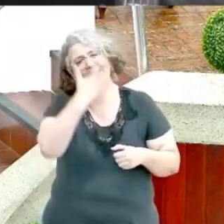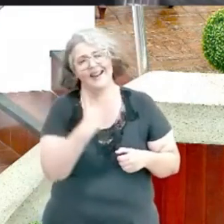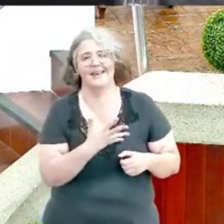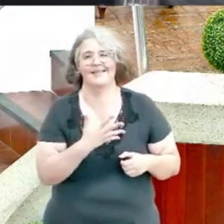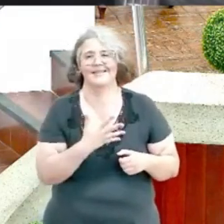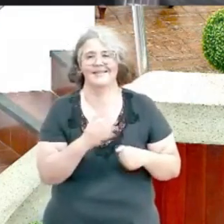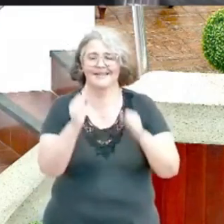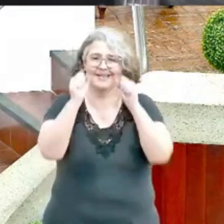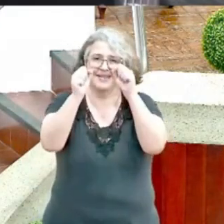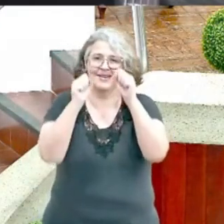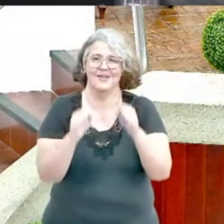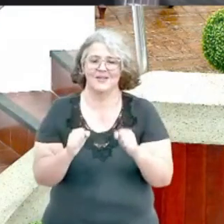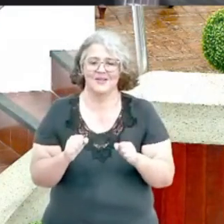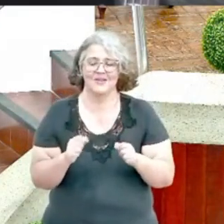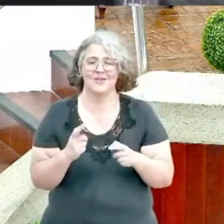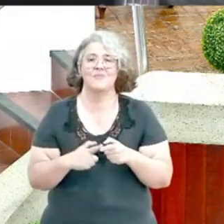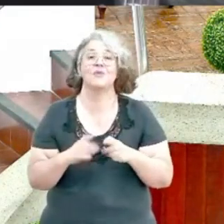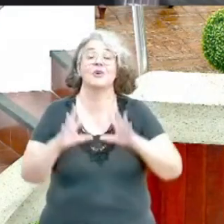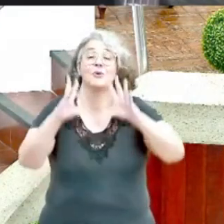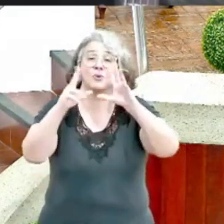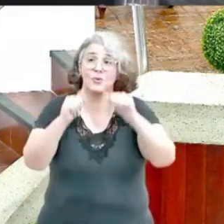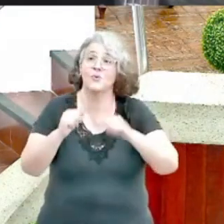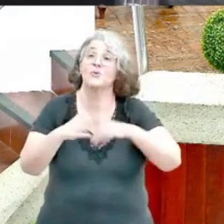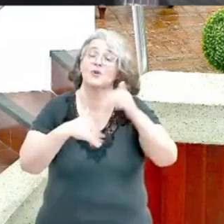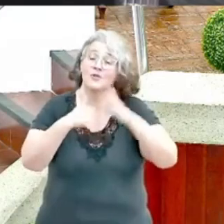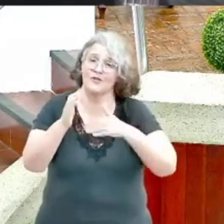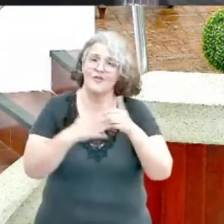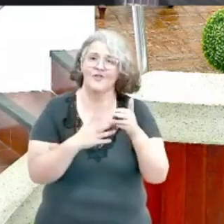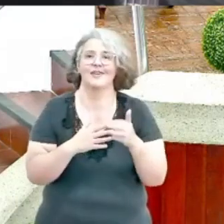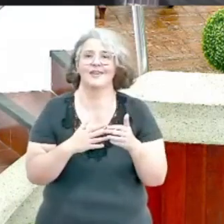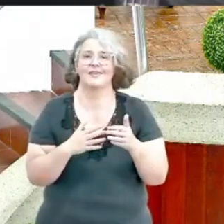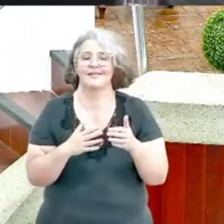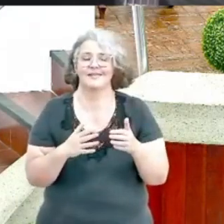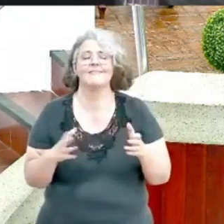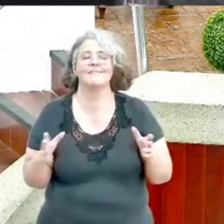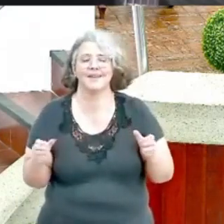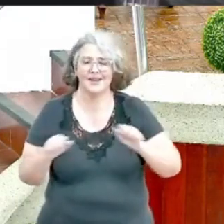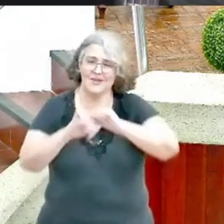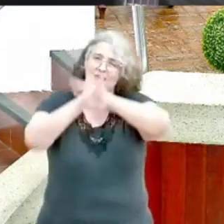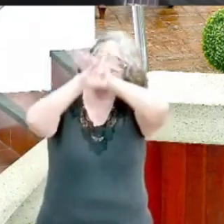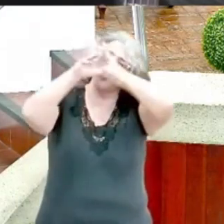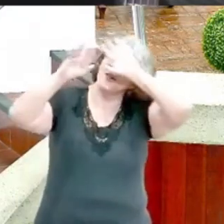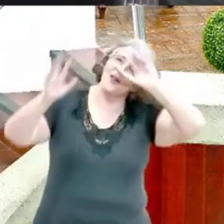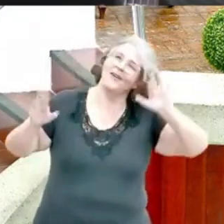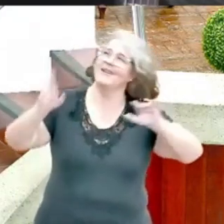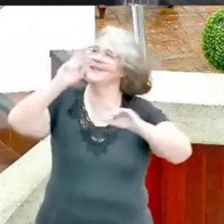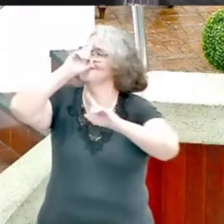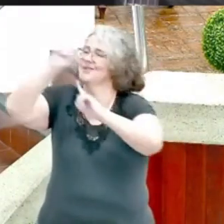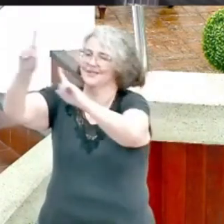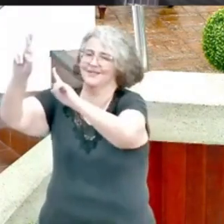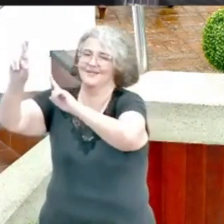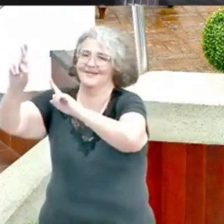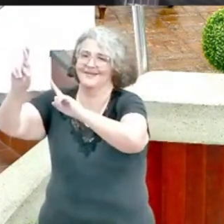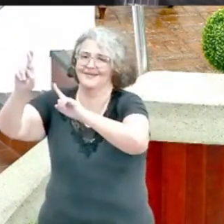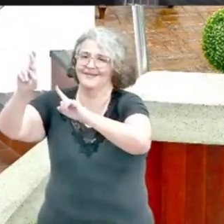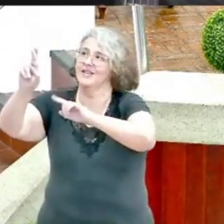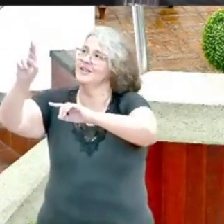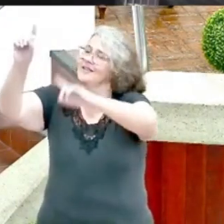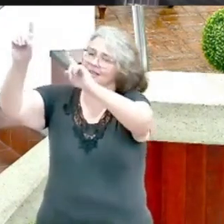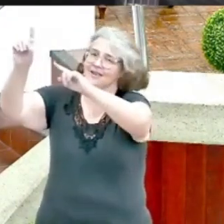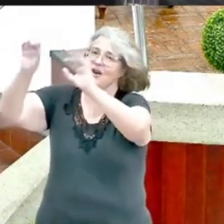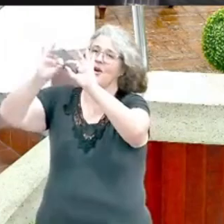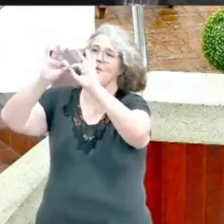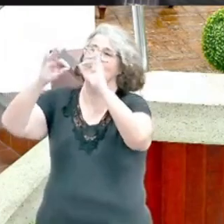coração, por tudo que Ele faz, que redunda em glória ao Senhor Jesus, o cabeça